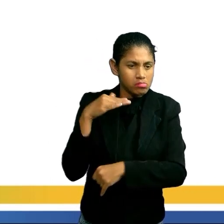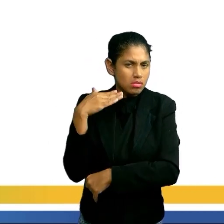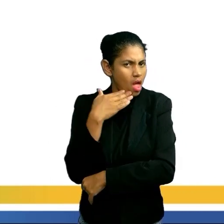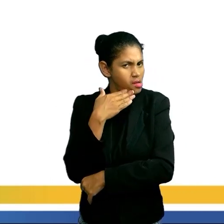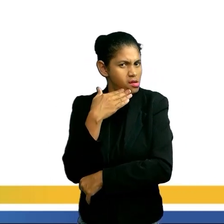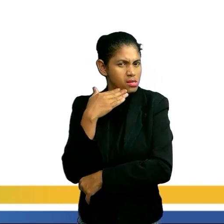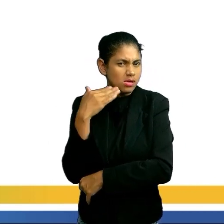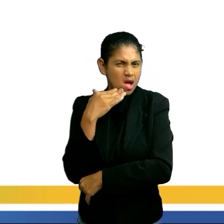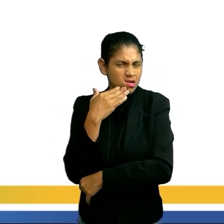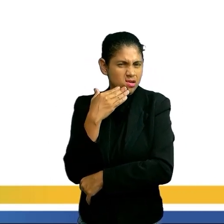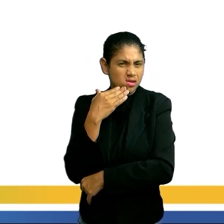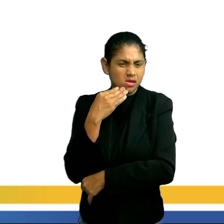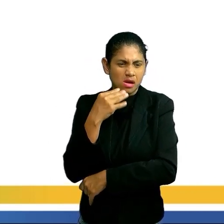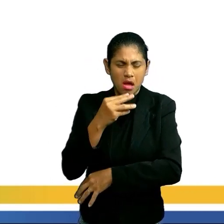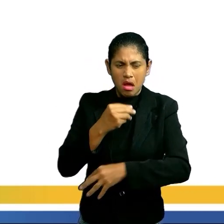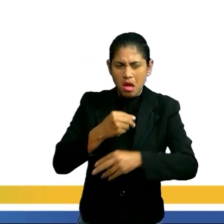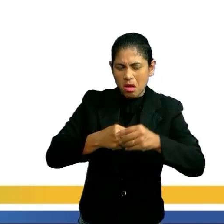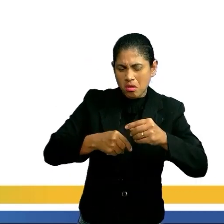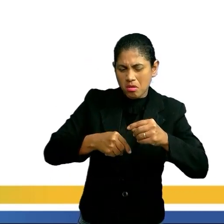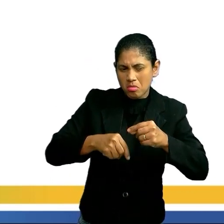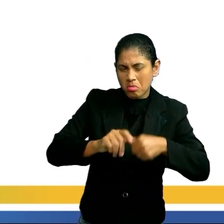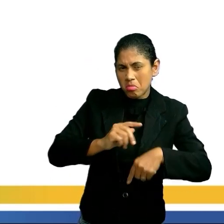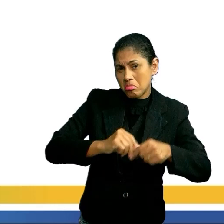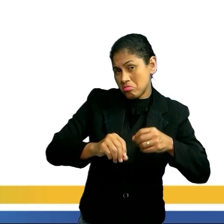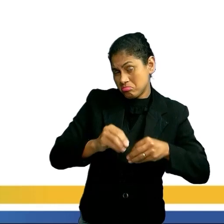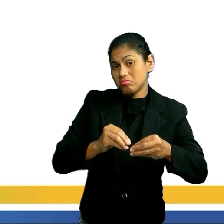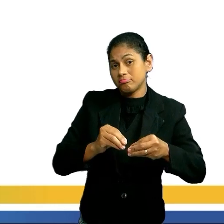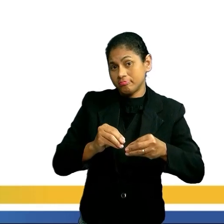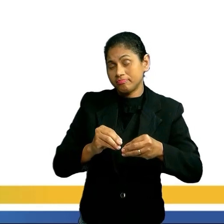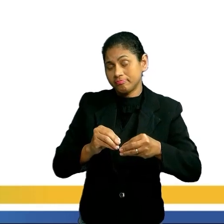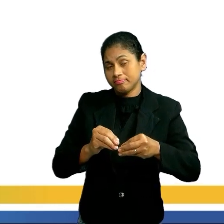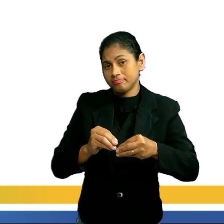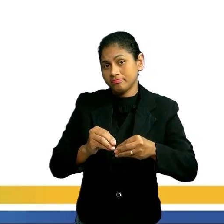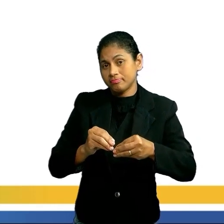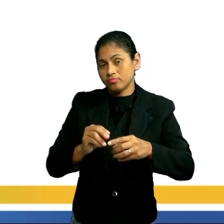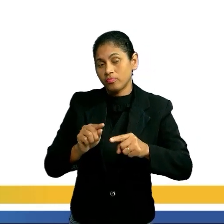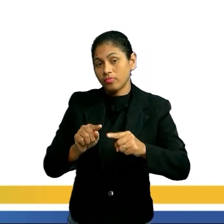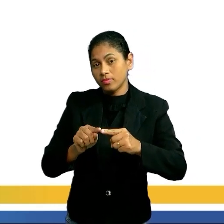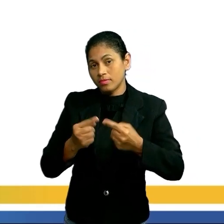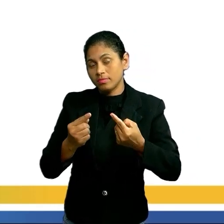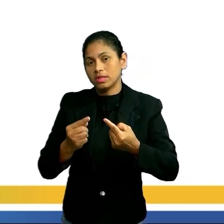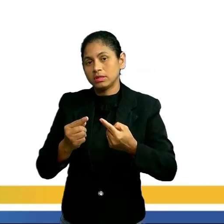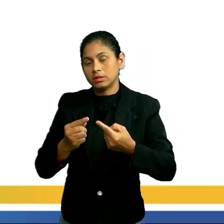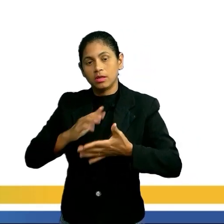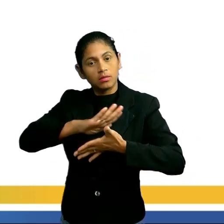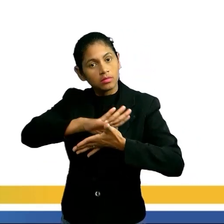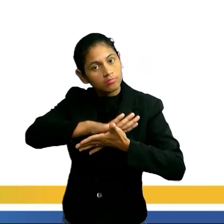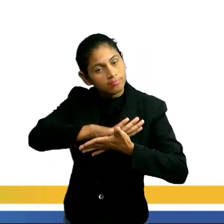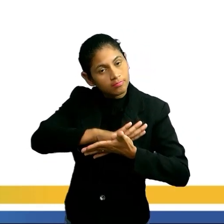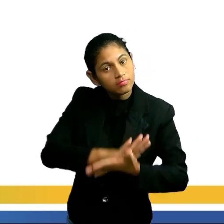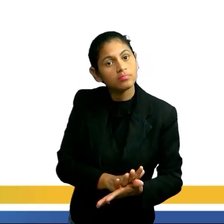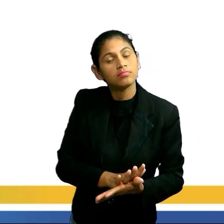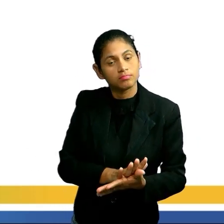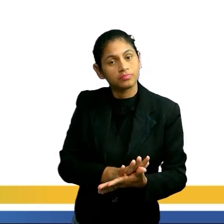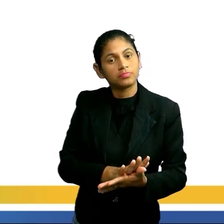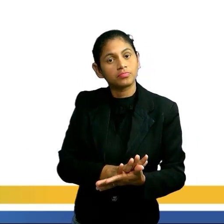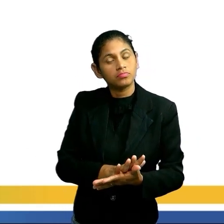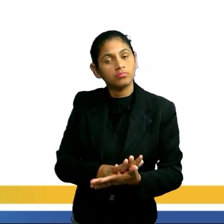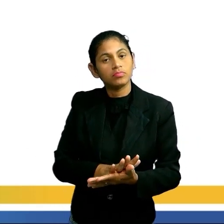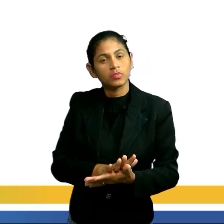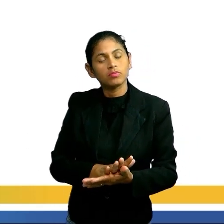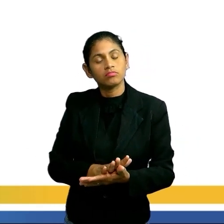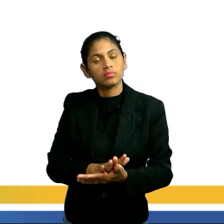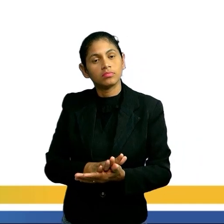produtos valiosos, mas que era uma forma dele combater, né, segundo o pensamento dele